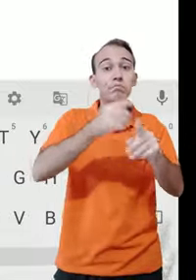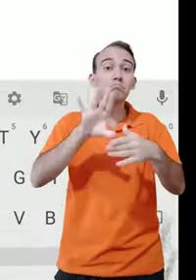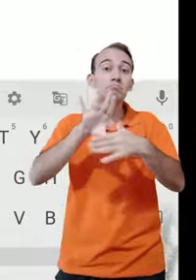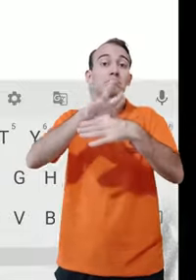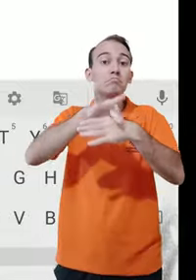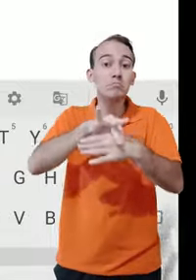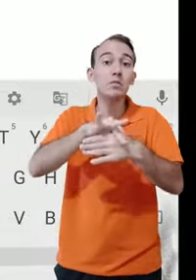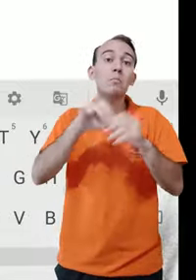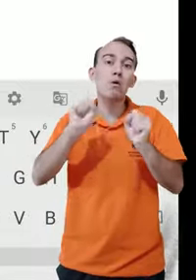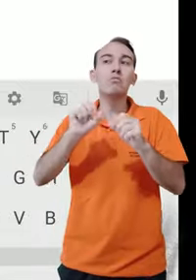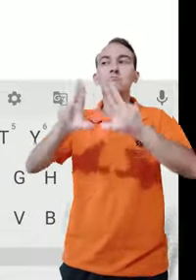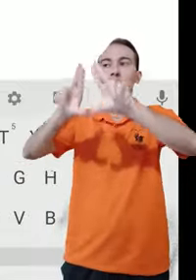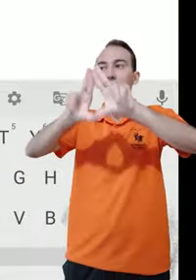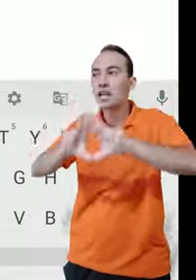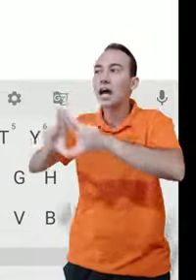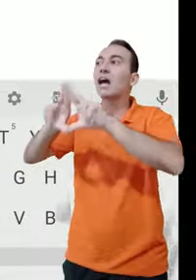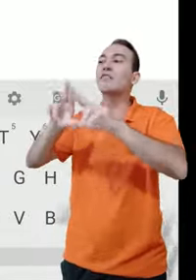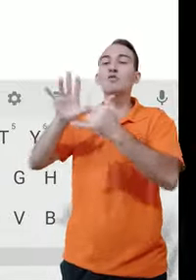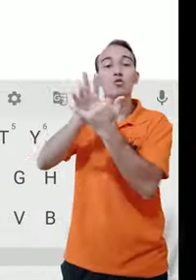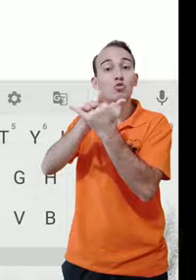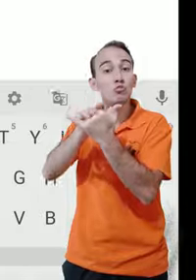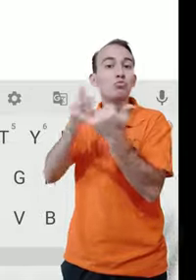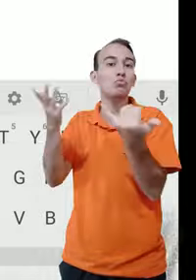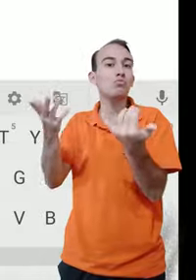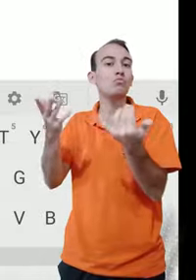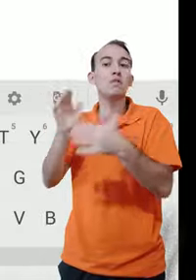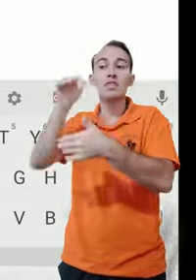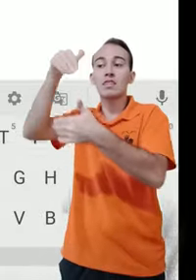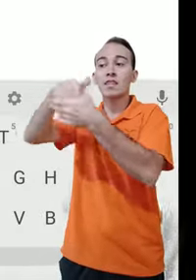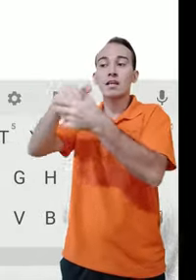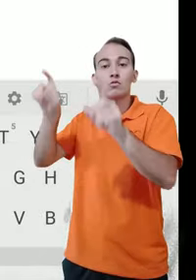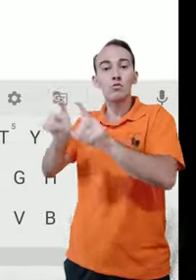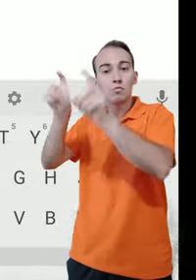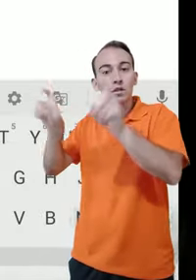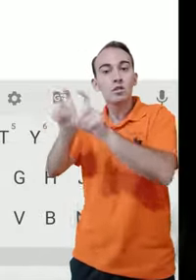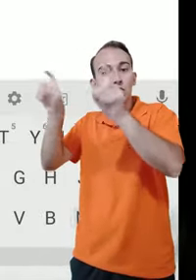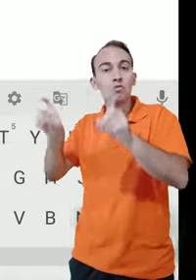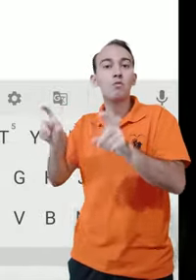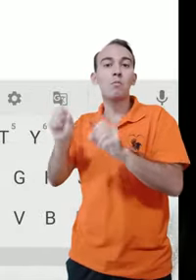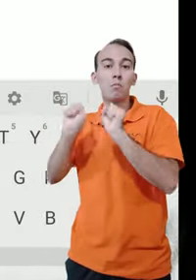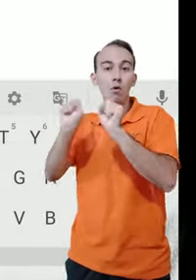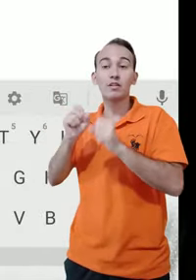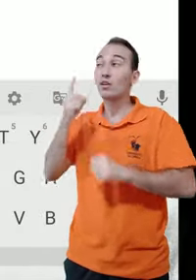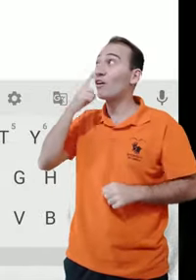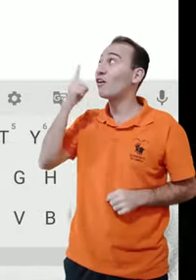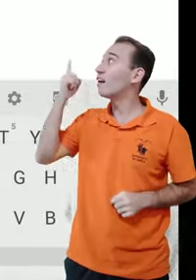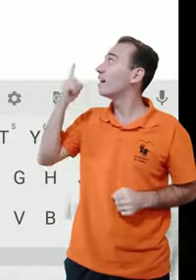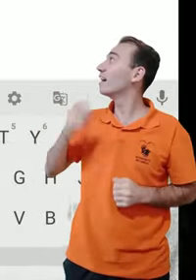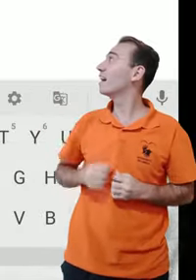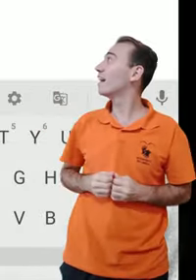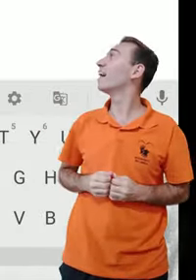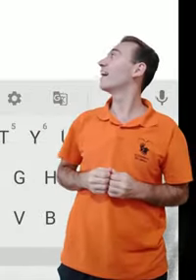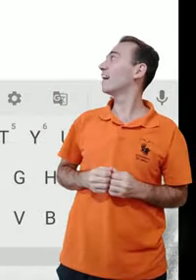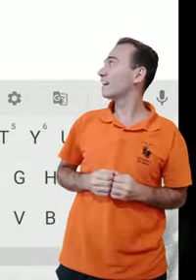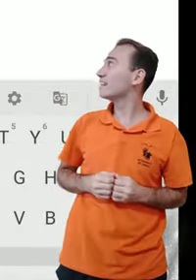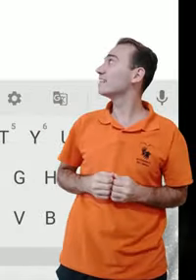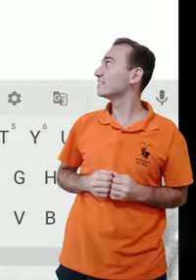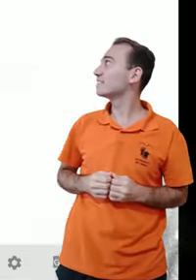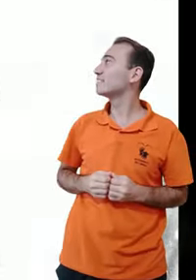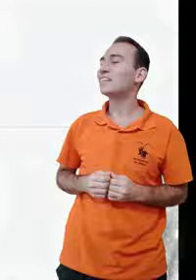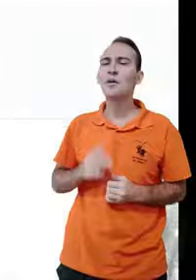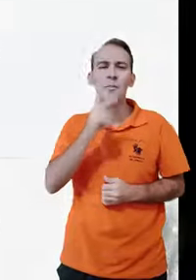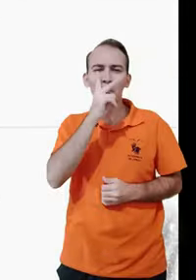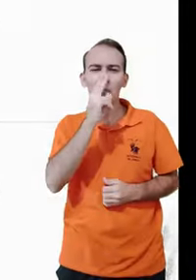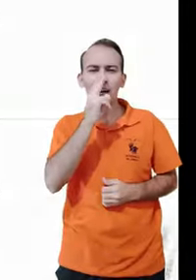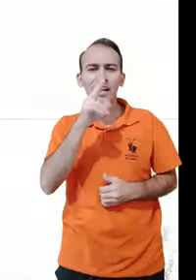do Google Drive link e compartilhável arquivo do computador ou algum vídeo do YouTube ao clicar no botão adicionar anexo